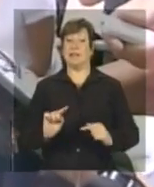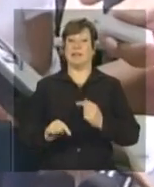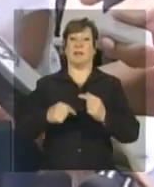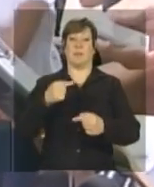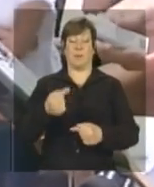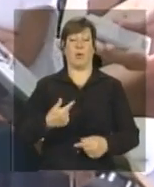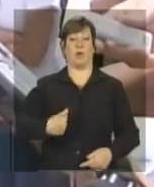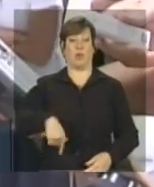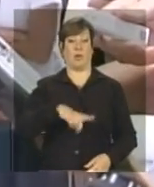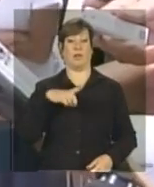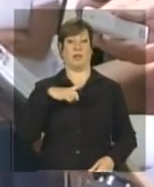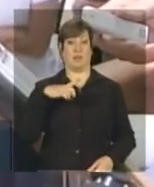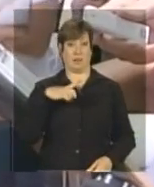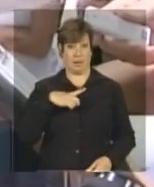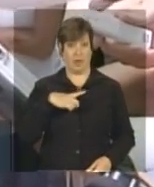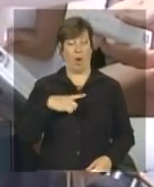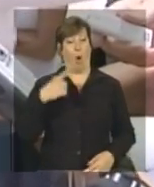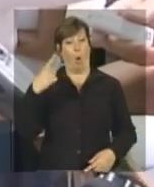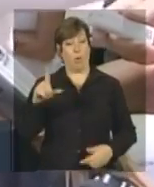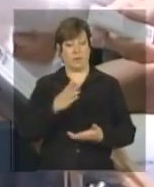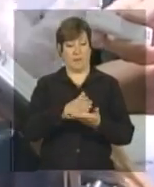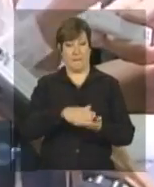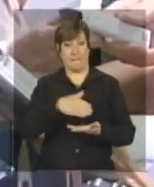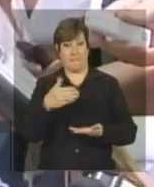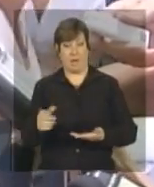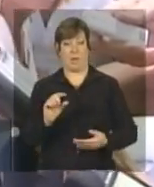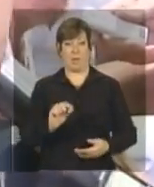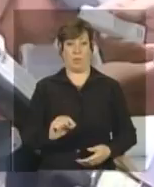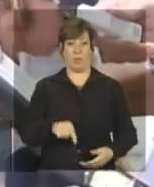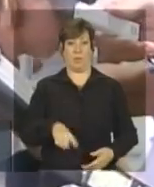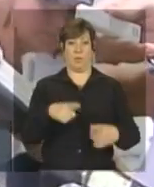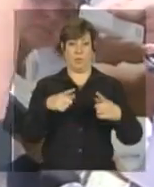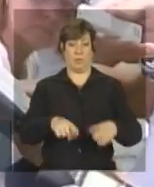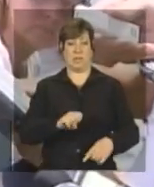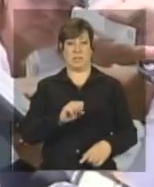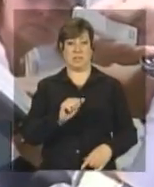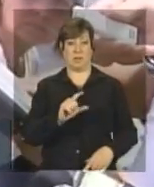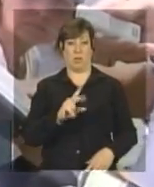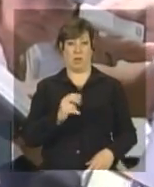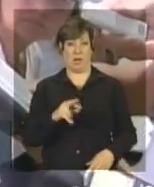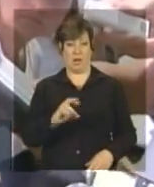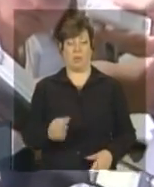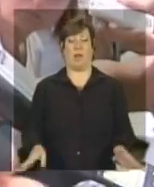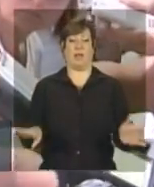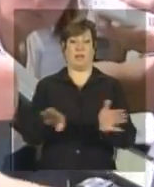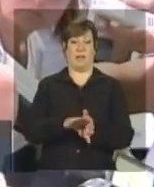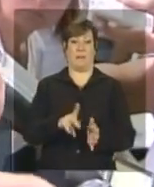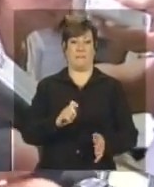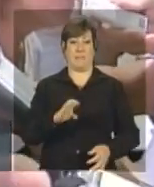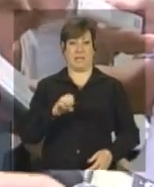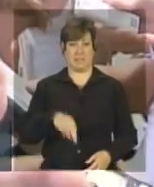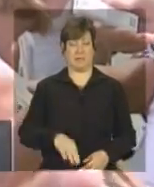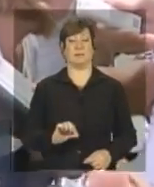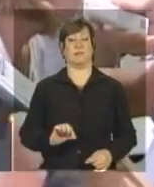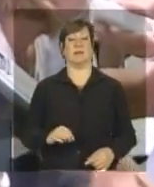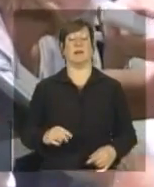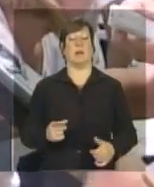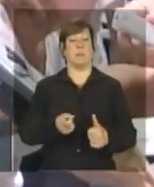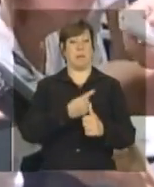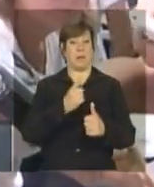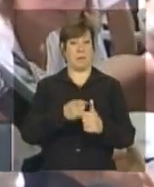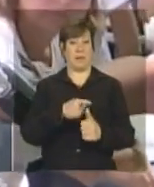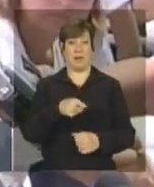depois nós temos essa outra parte que sai ali de Salgueiro, passa por Missão Velha e chega a Pecém. A parte primeira a